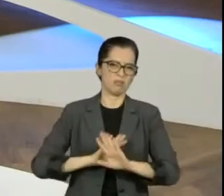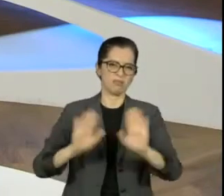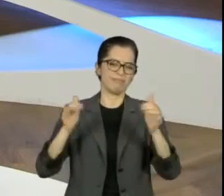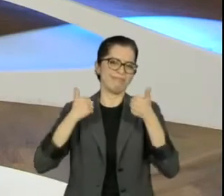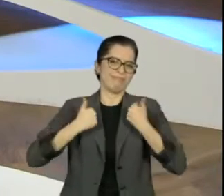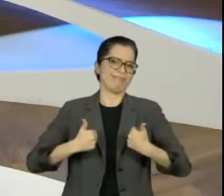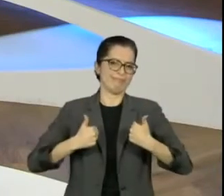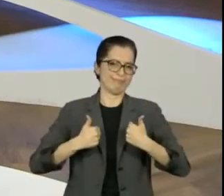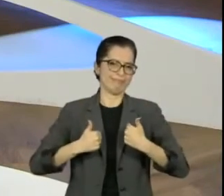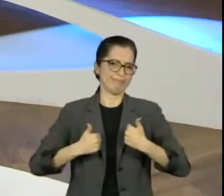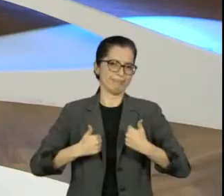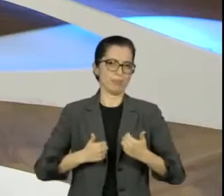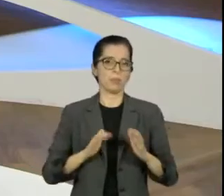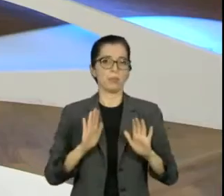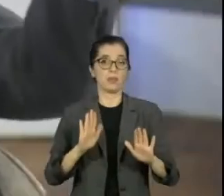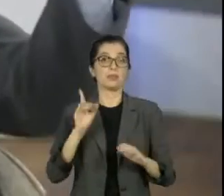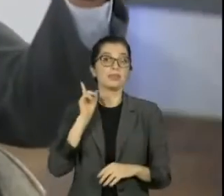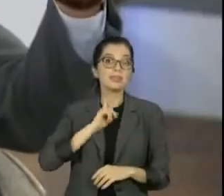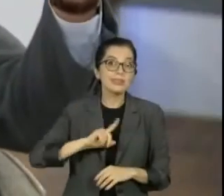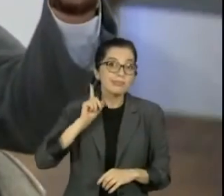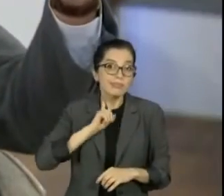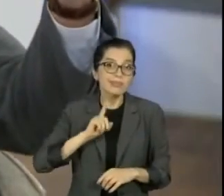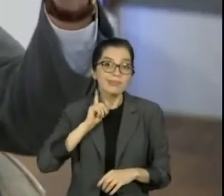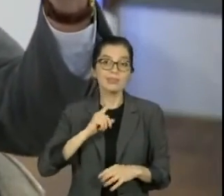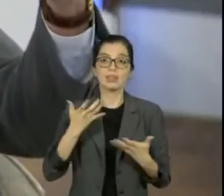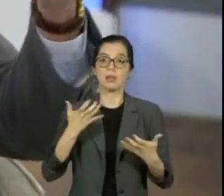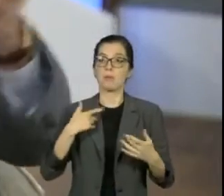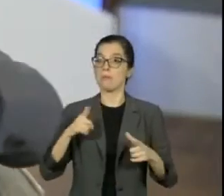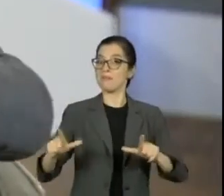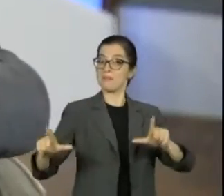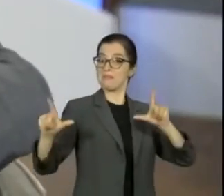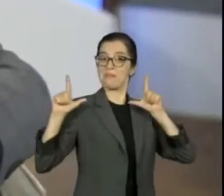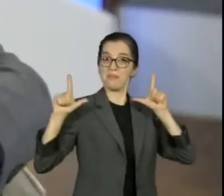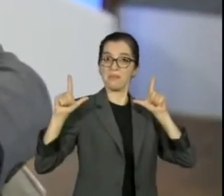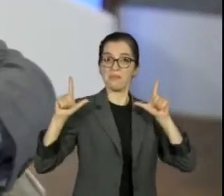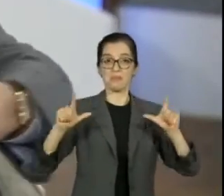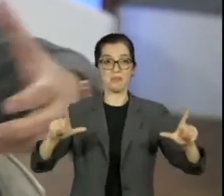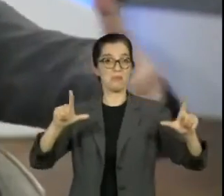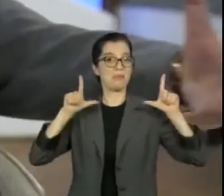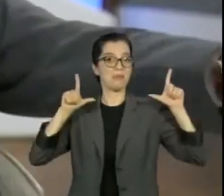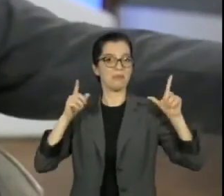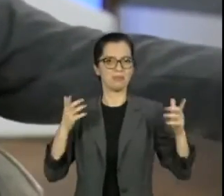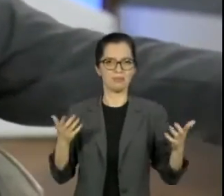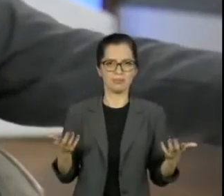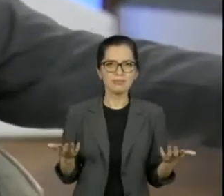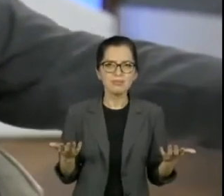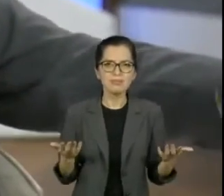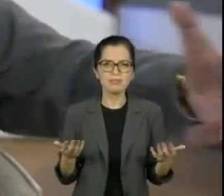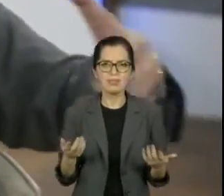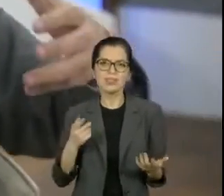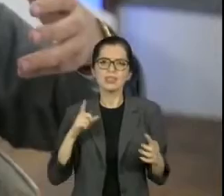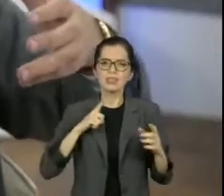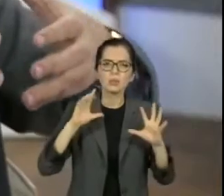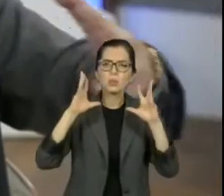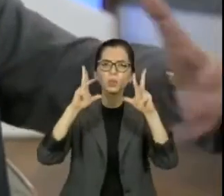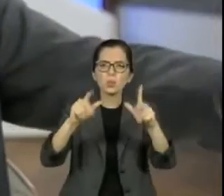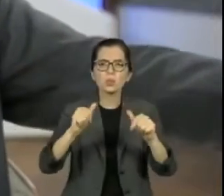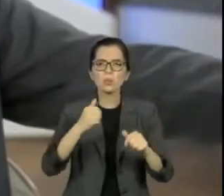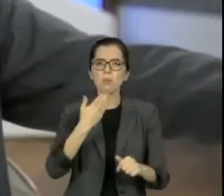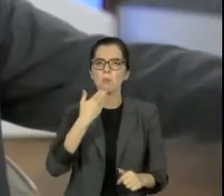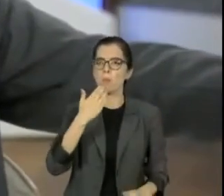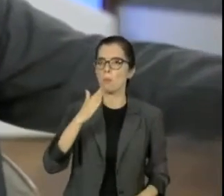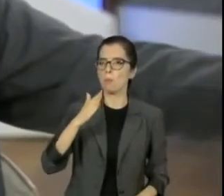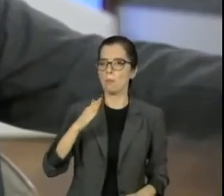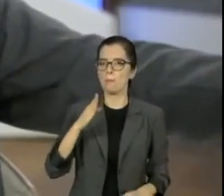não adianta o Flamengo querer ser o produto. Porque existe um produto que chama Campeonato Brasileiro, chama Libertadores